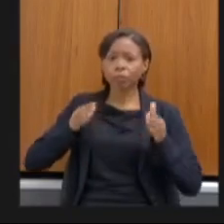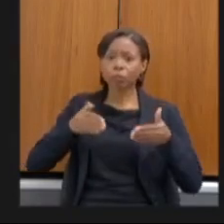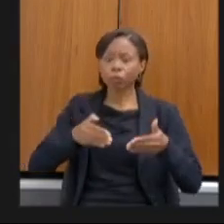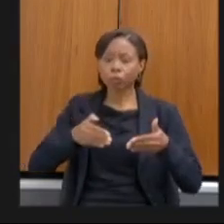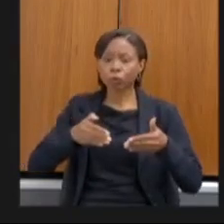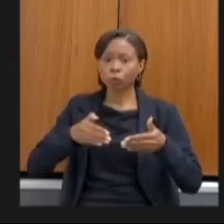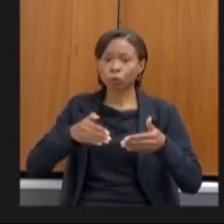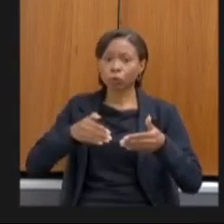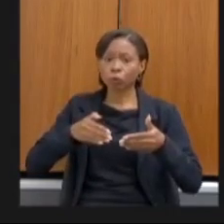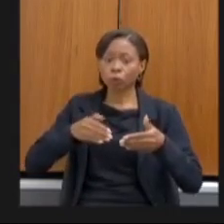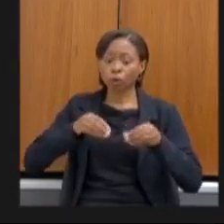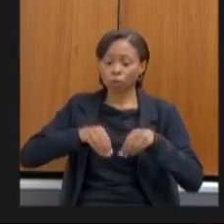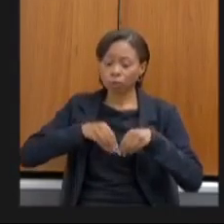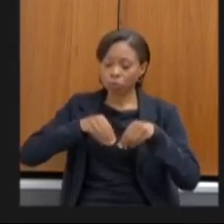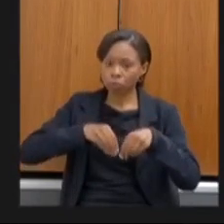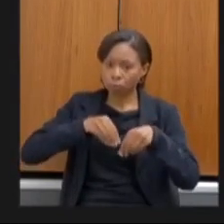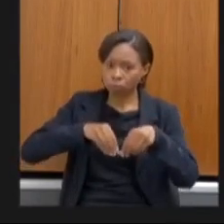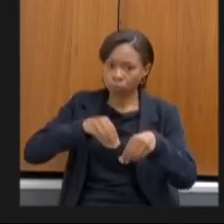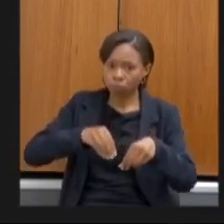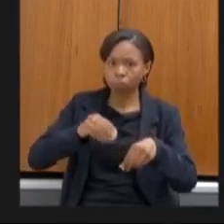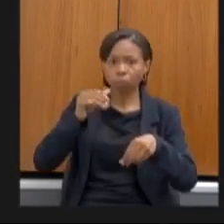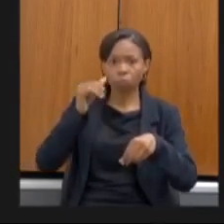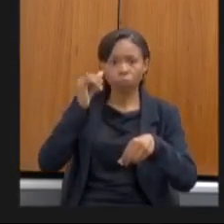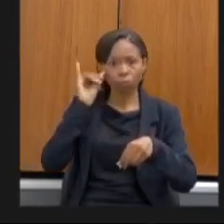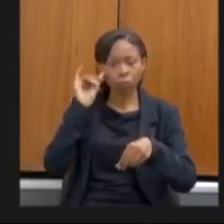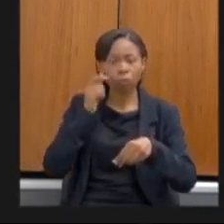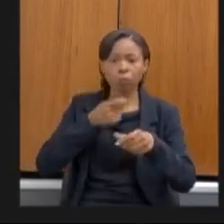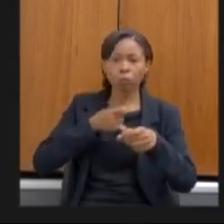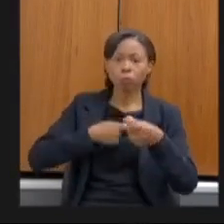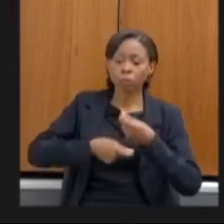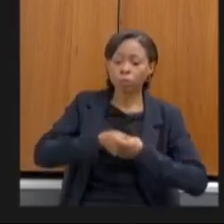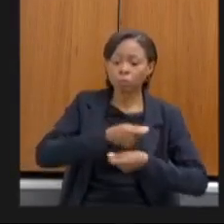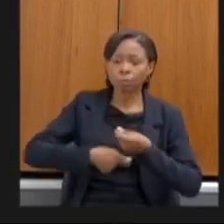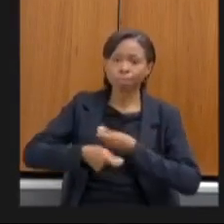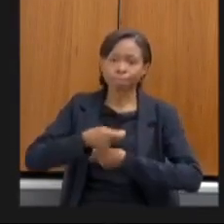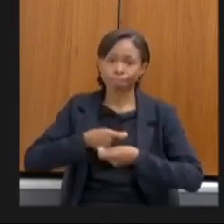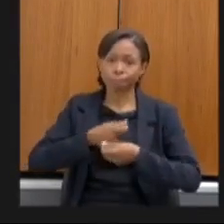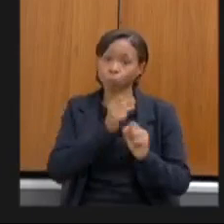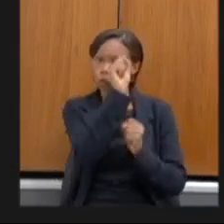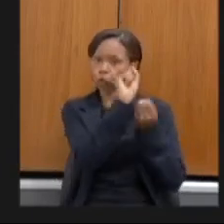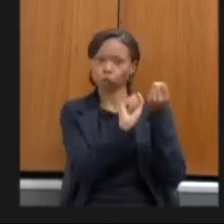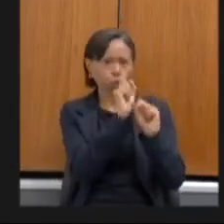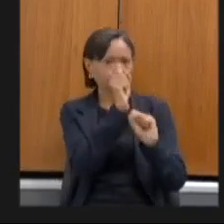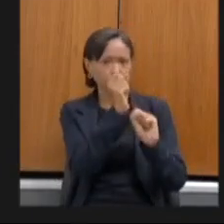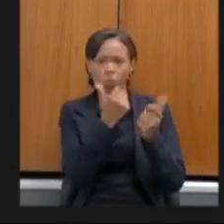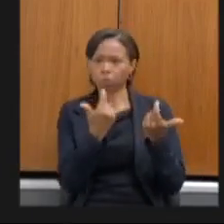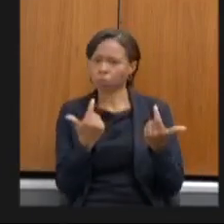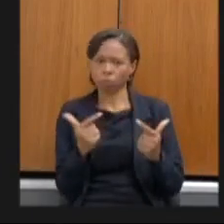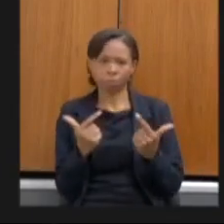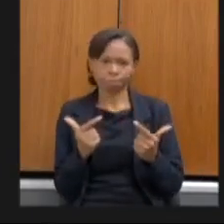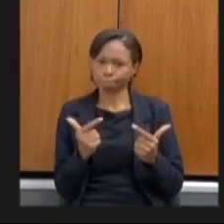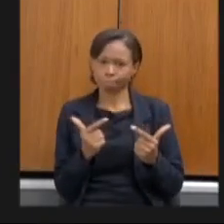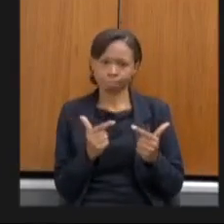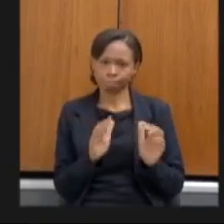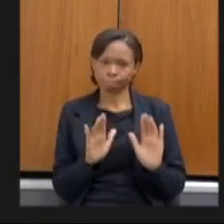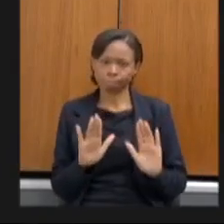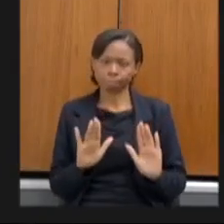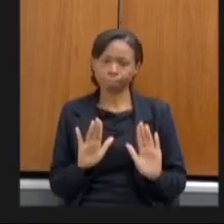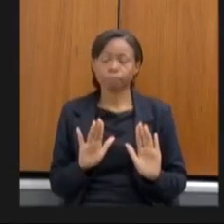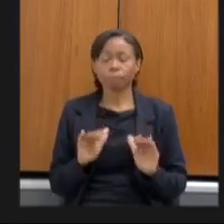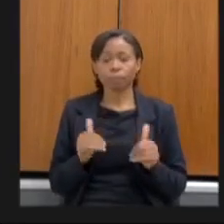agropecuária e para o comércio Então nós não temos desenvolvimento industrial né então é